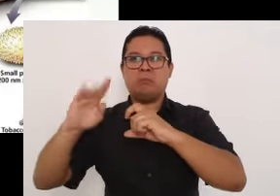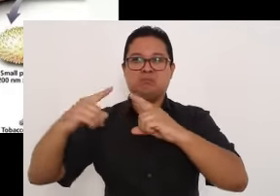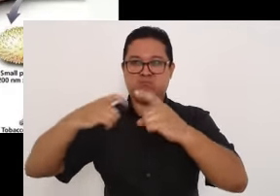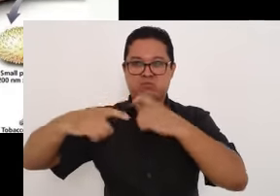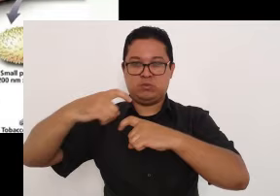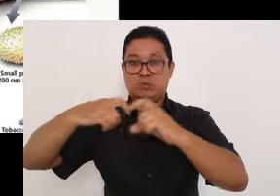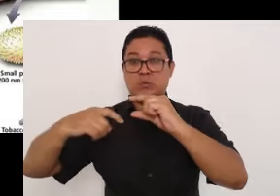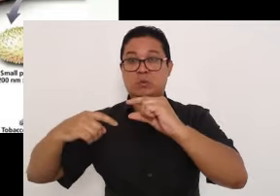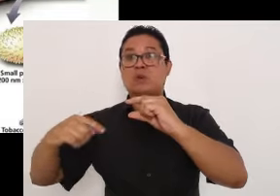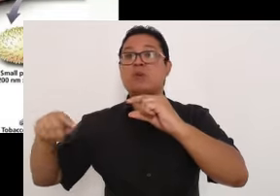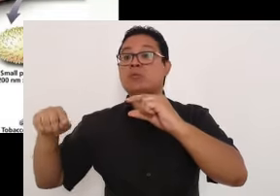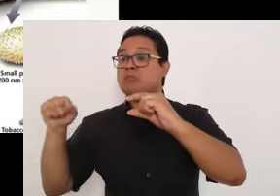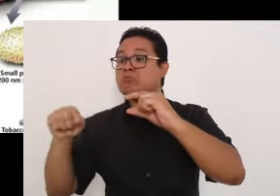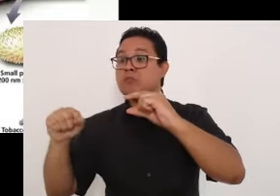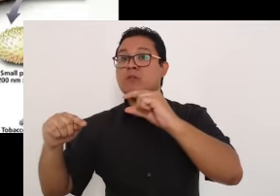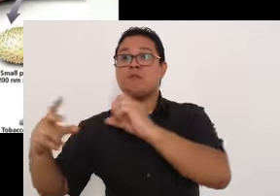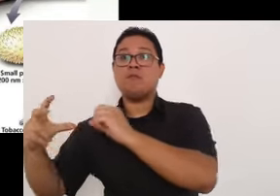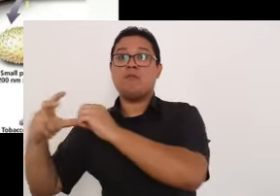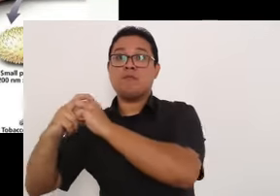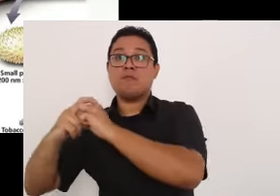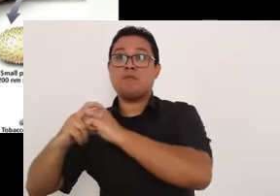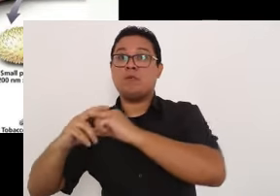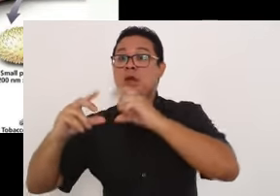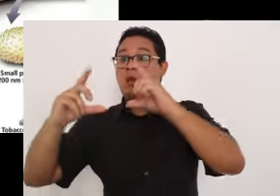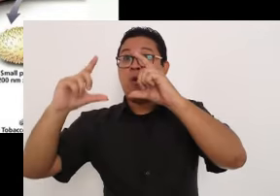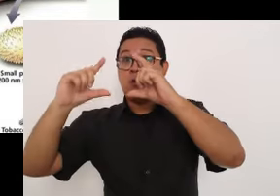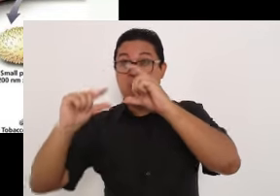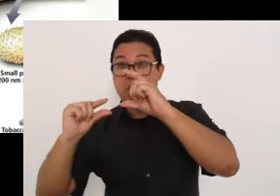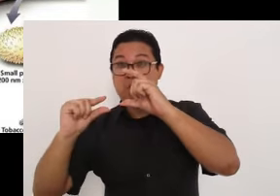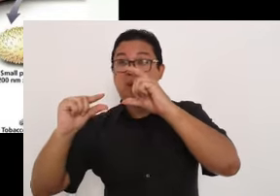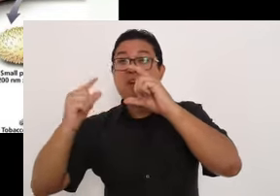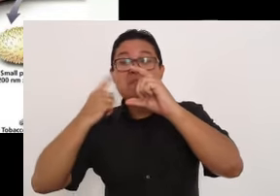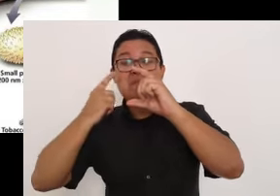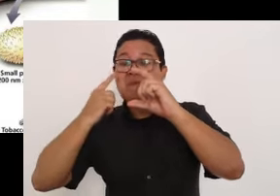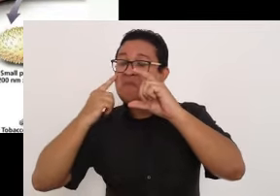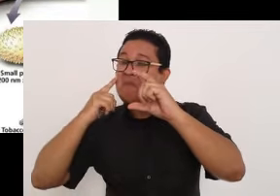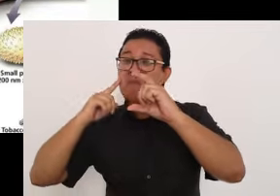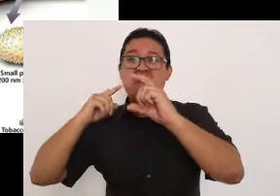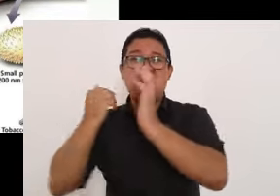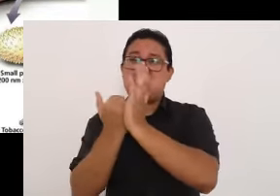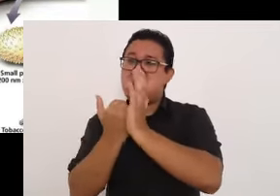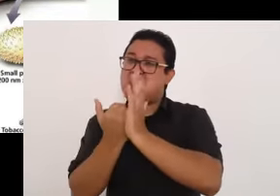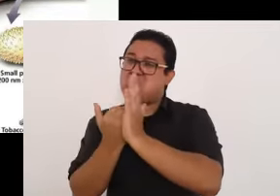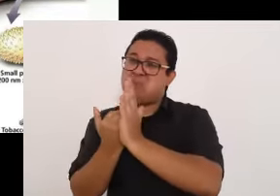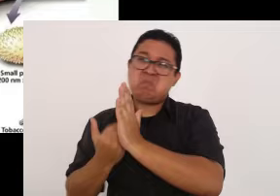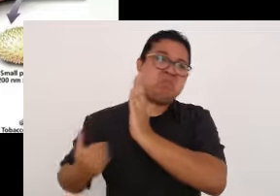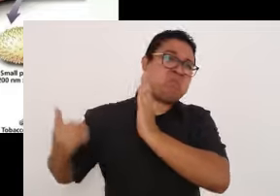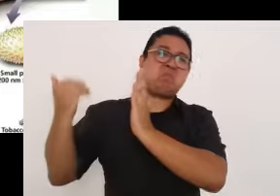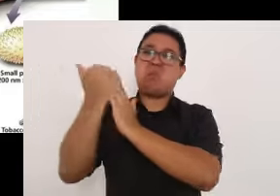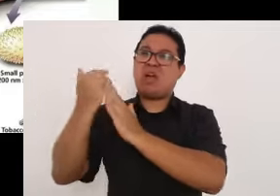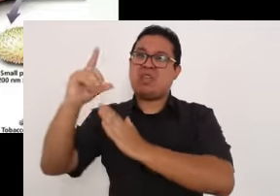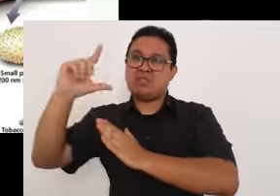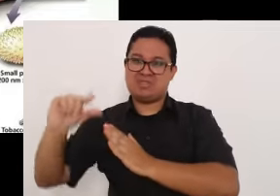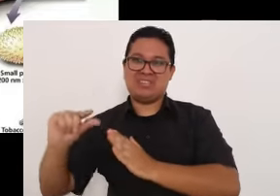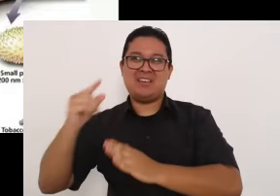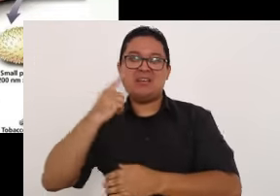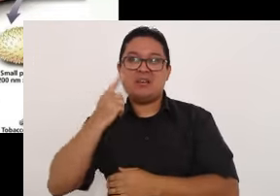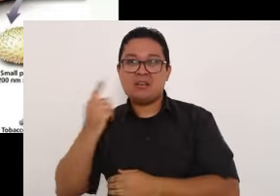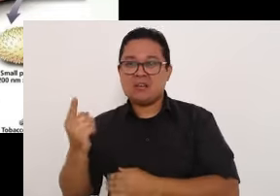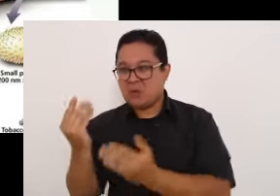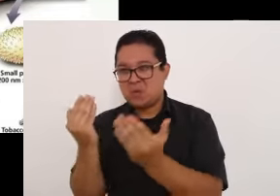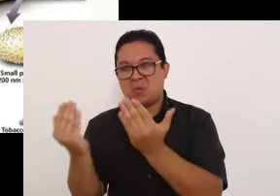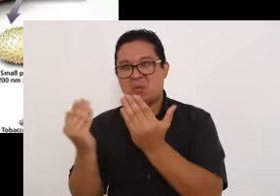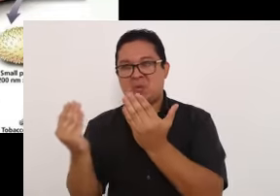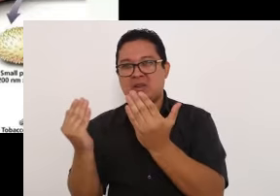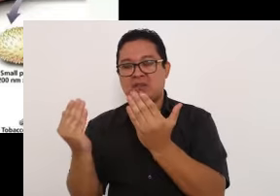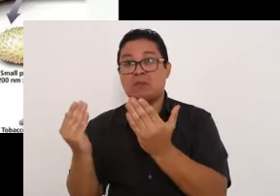comparativamente com uma bactéria. Olha o tamaninho do vírus aqui, ó. Comparativamente com a bactéria, tá? E a